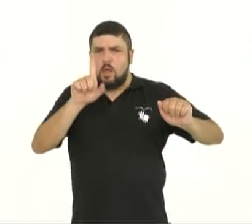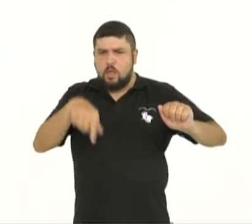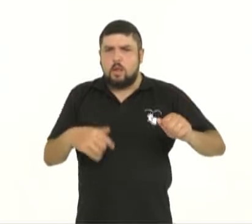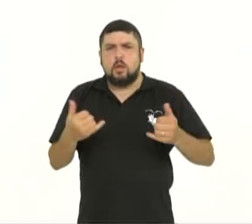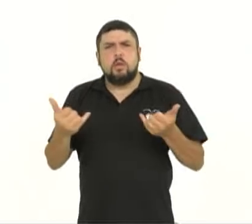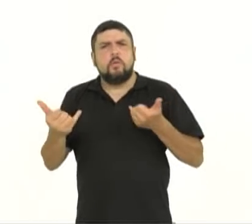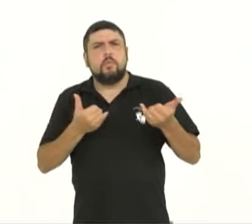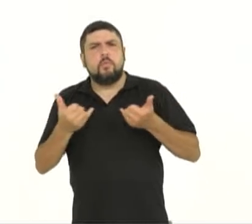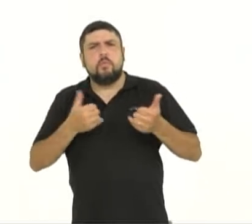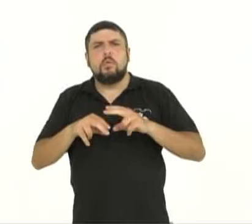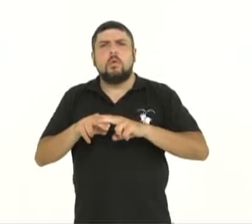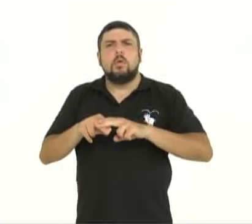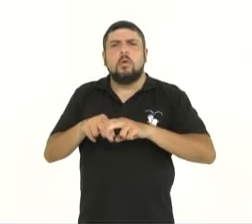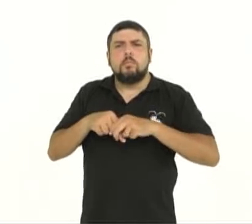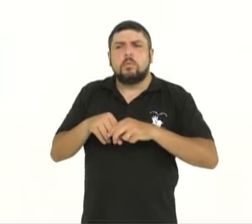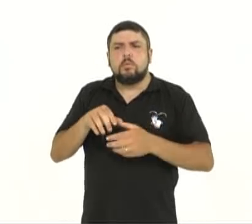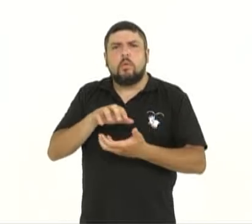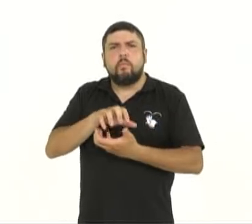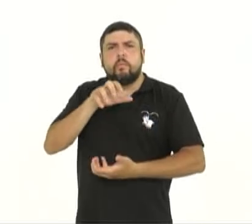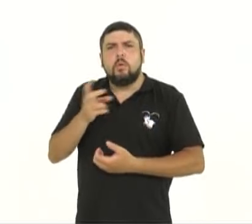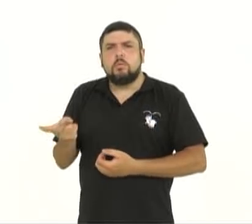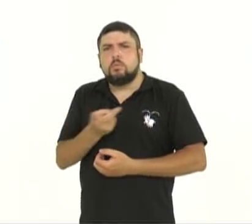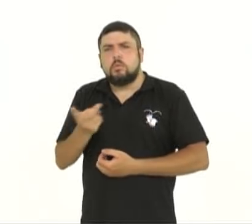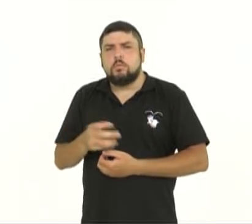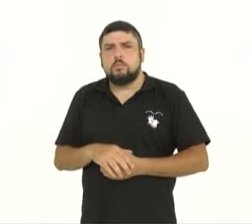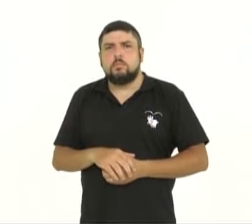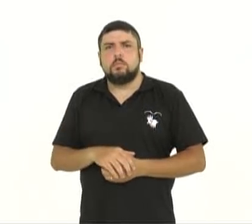pois expõe a velhice deles. B.